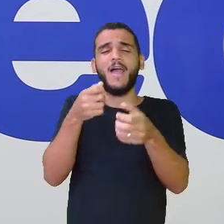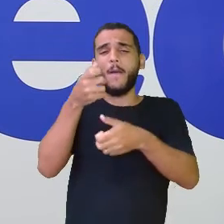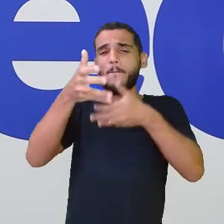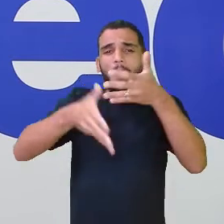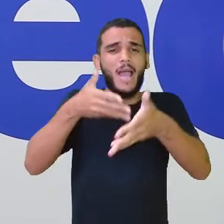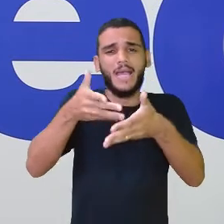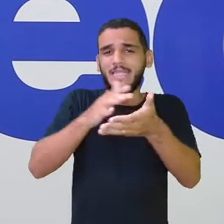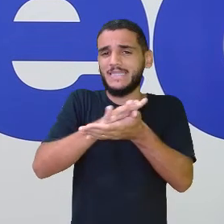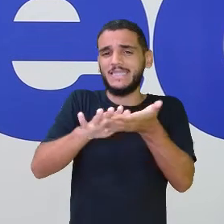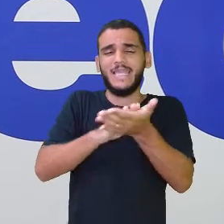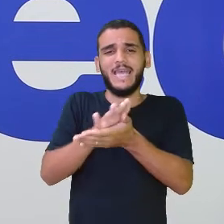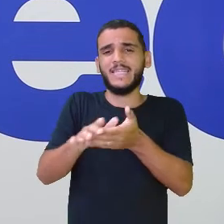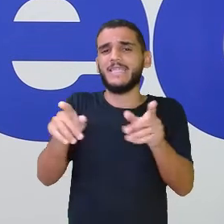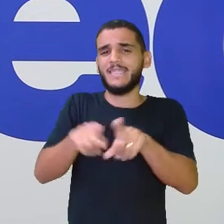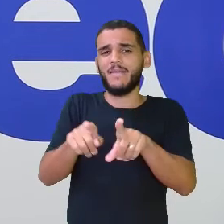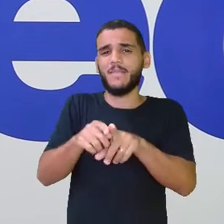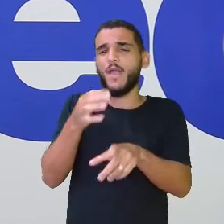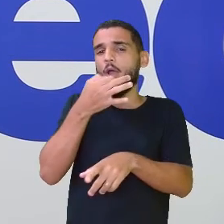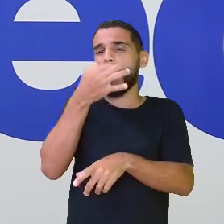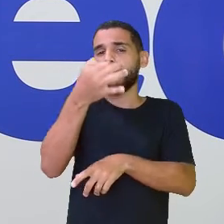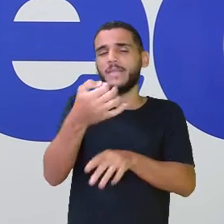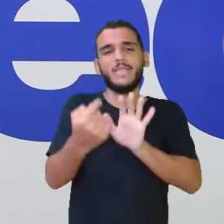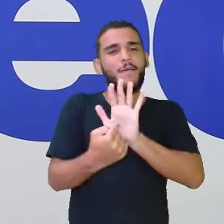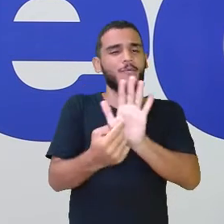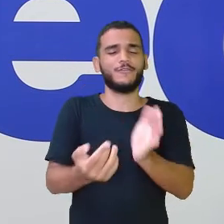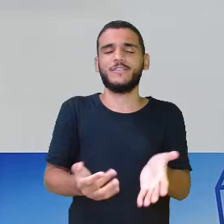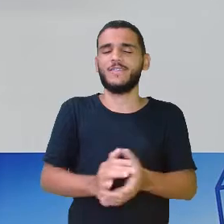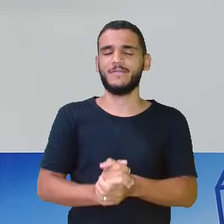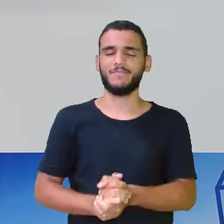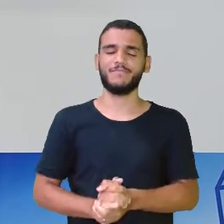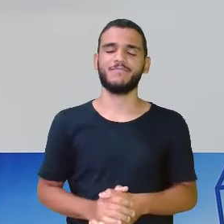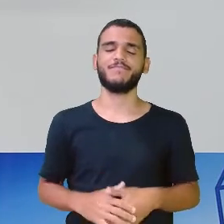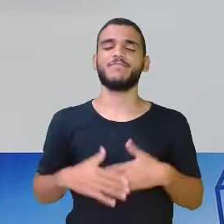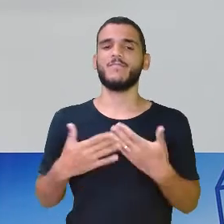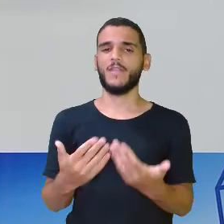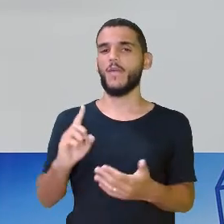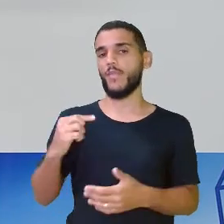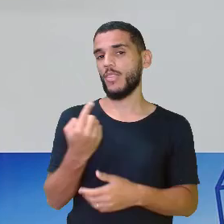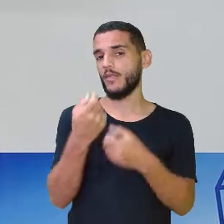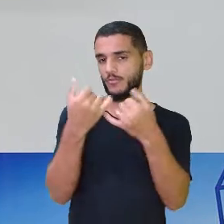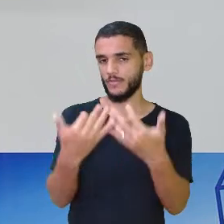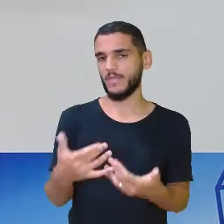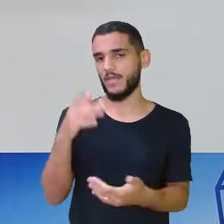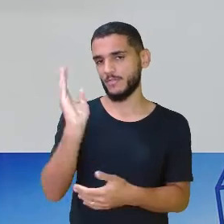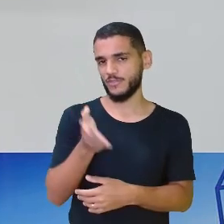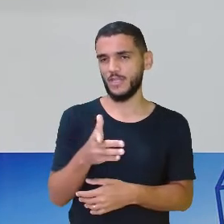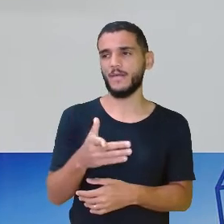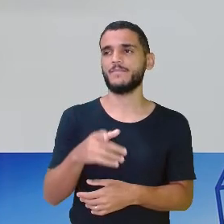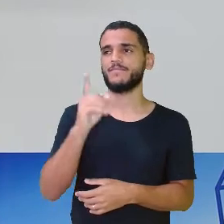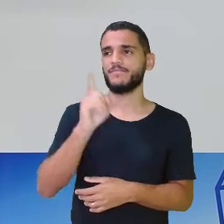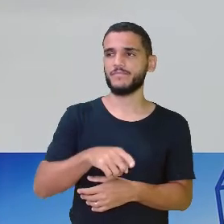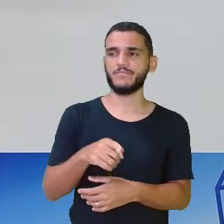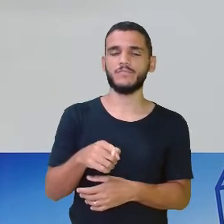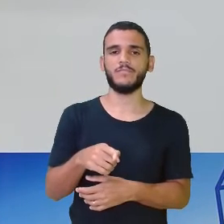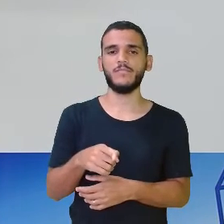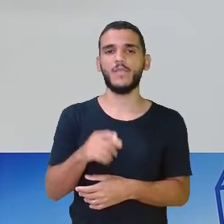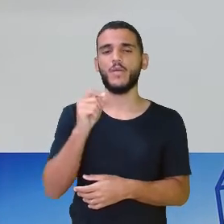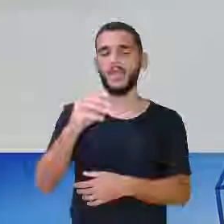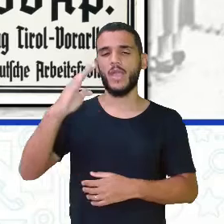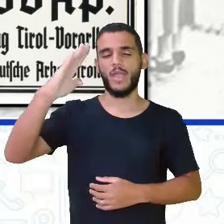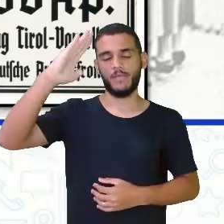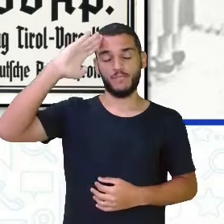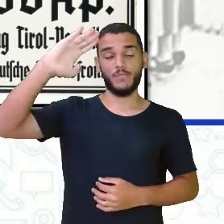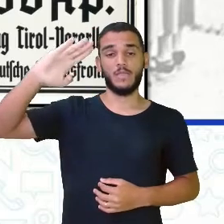se expressar, é complicado, né? Isso. Então, ó, como a gente já disse, né? Caráter militarista, eles